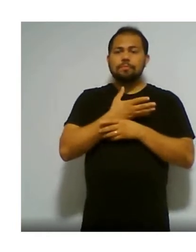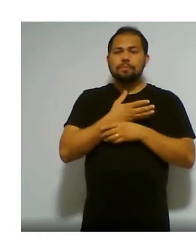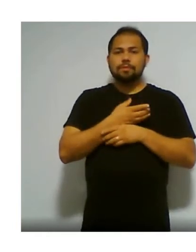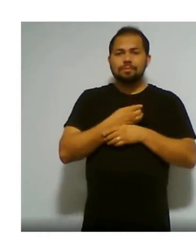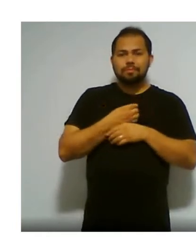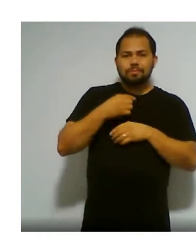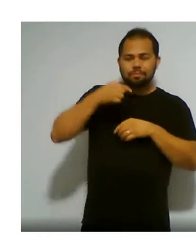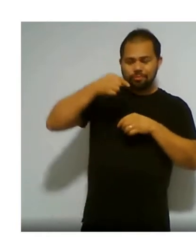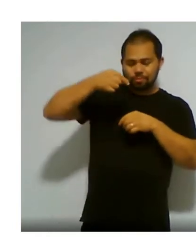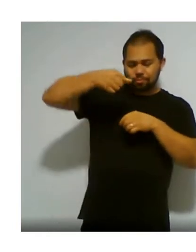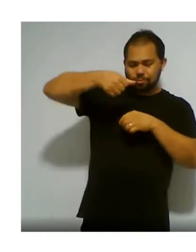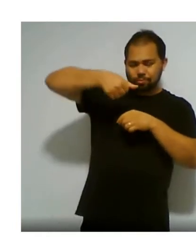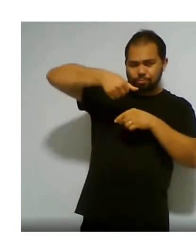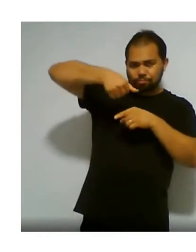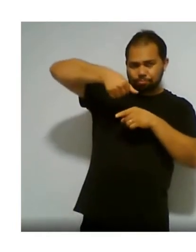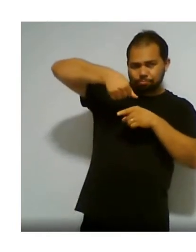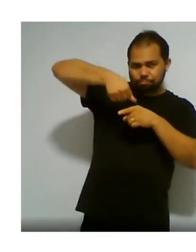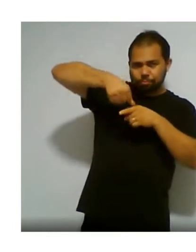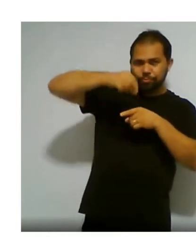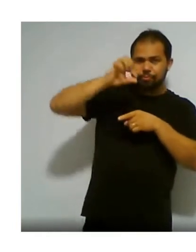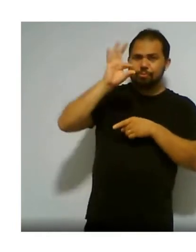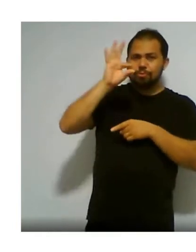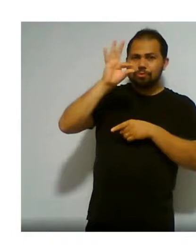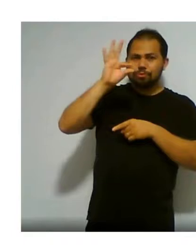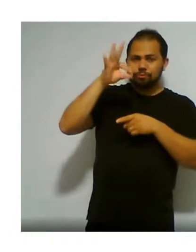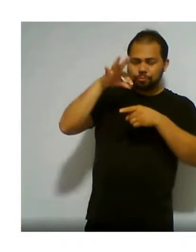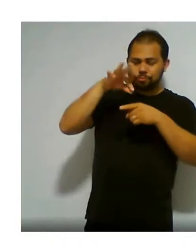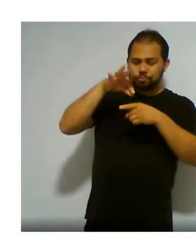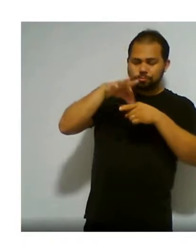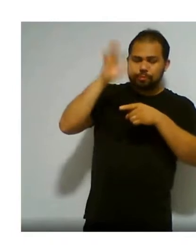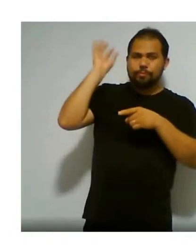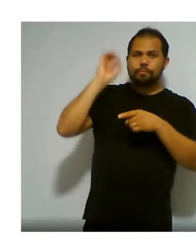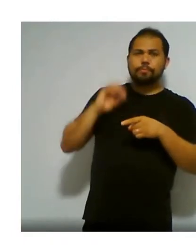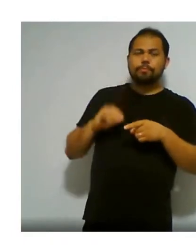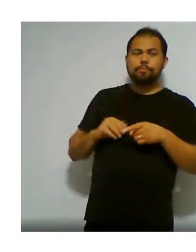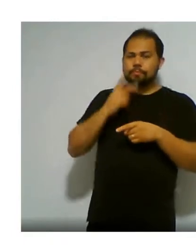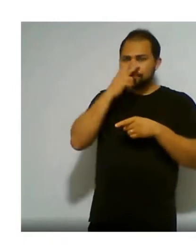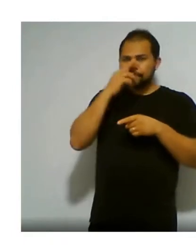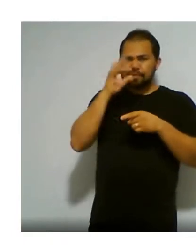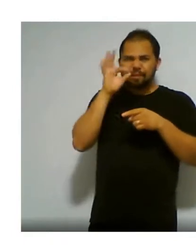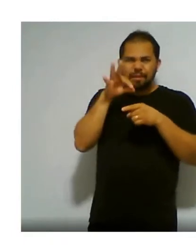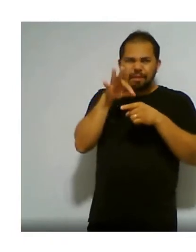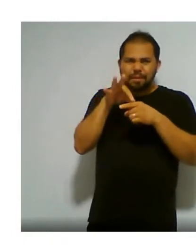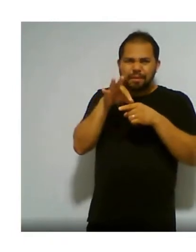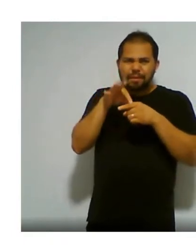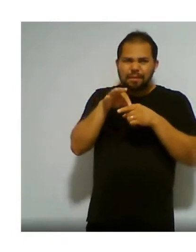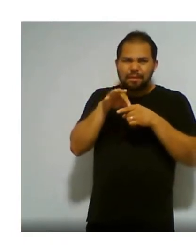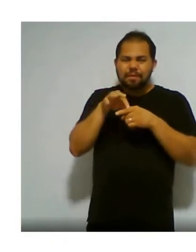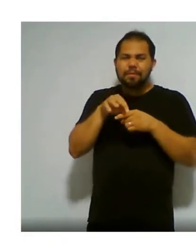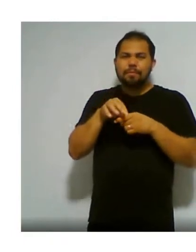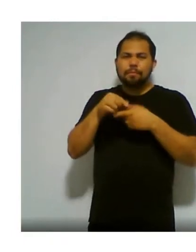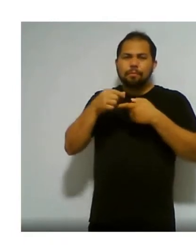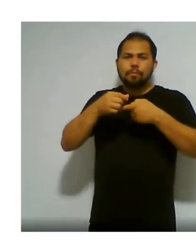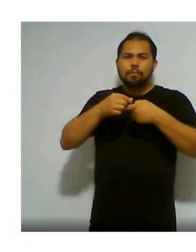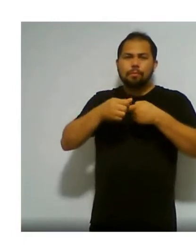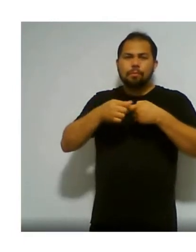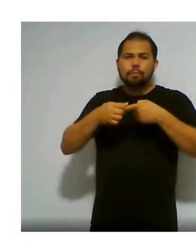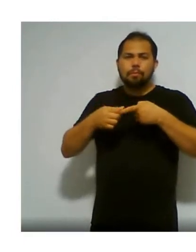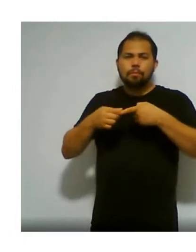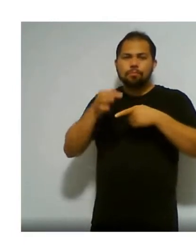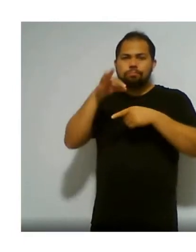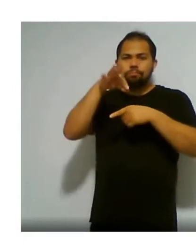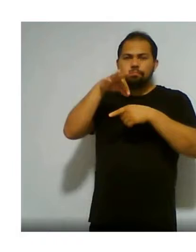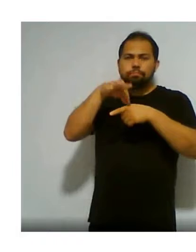ervilha, aproximadamente no centro, só faz isso, e depois coloca o dissipador por cima do processador e encaixa. Pronto, está